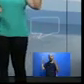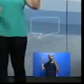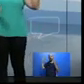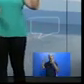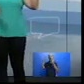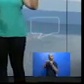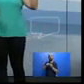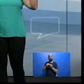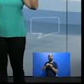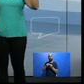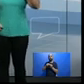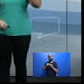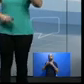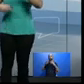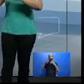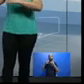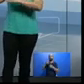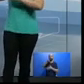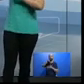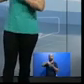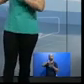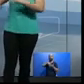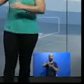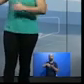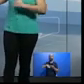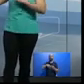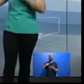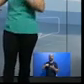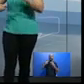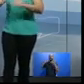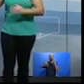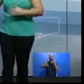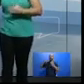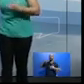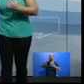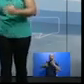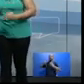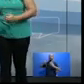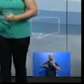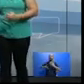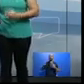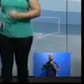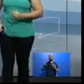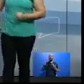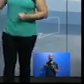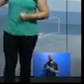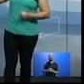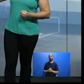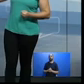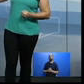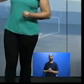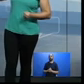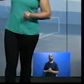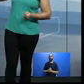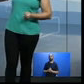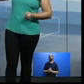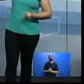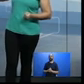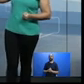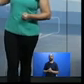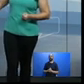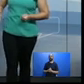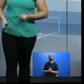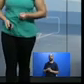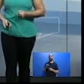já leram anteriormente e o que eu fui falando com a nossa historinha aqui. Quem saiu